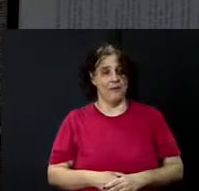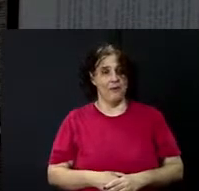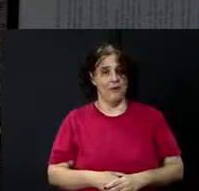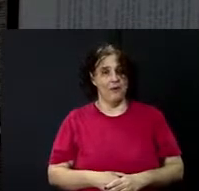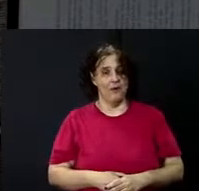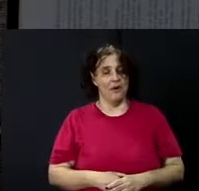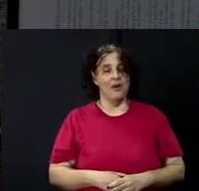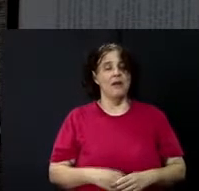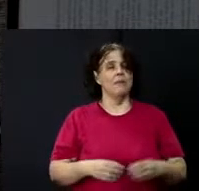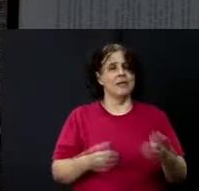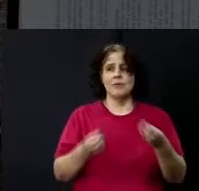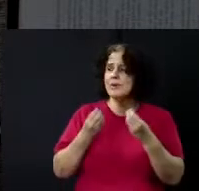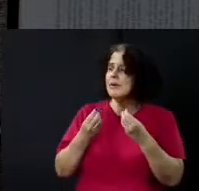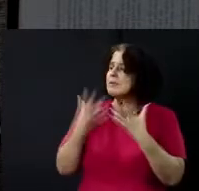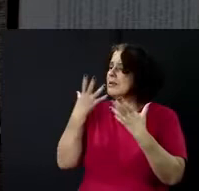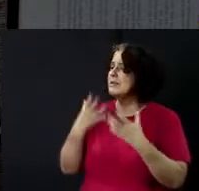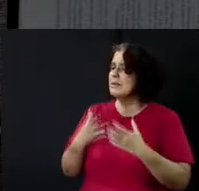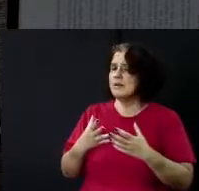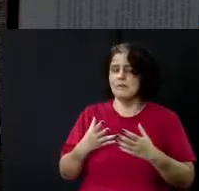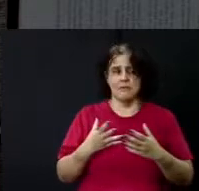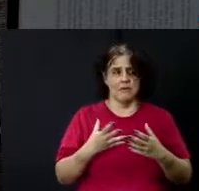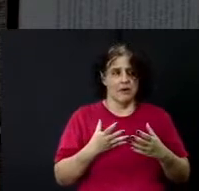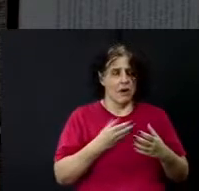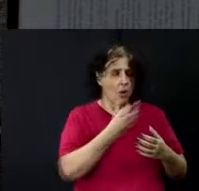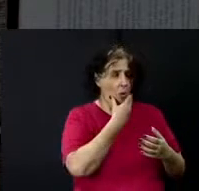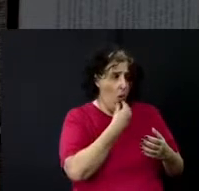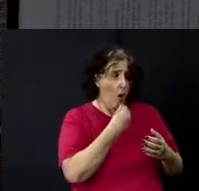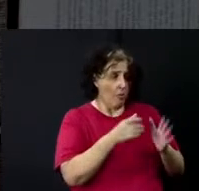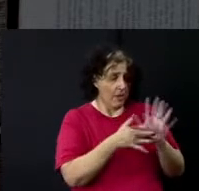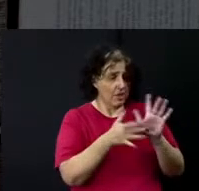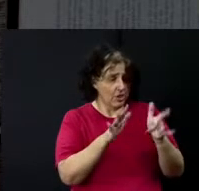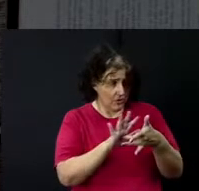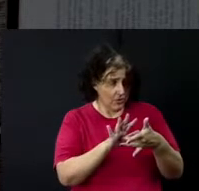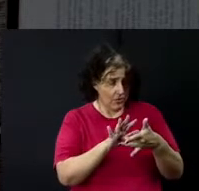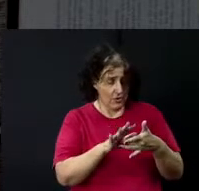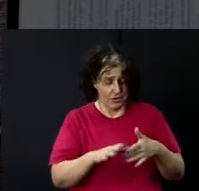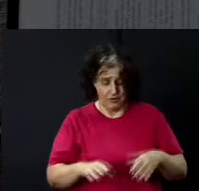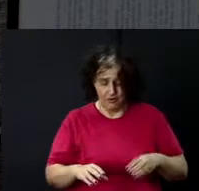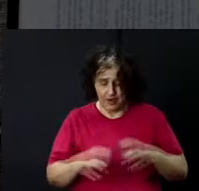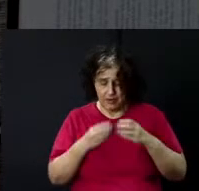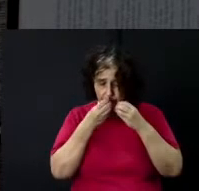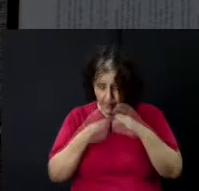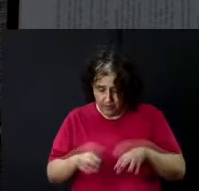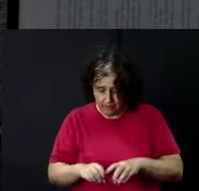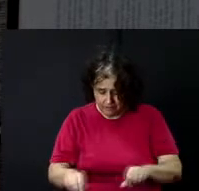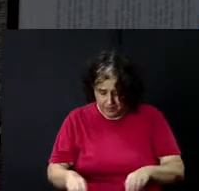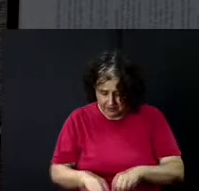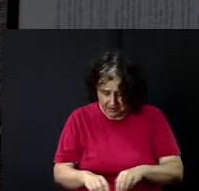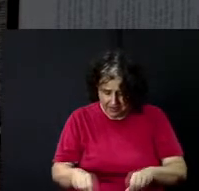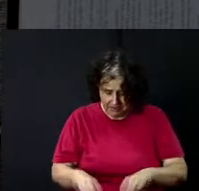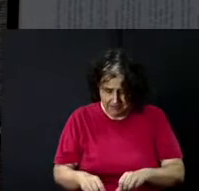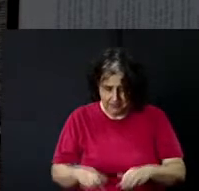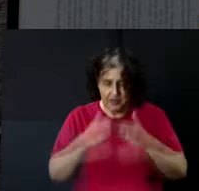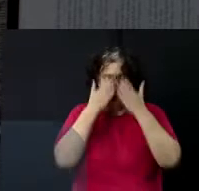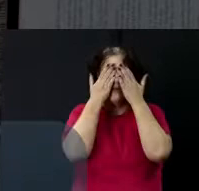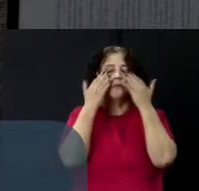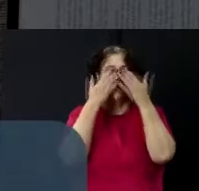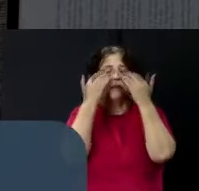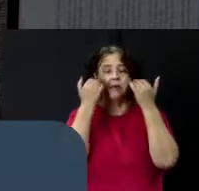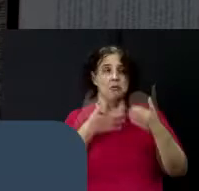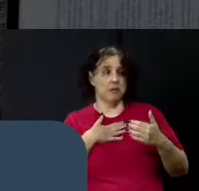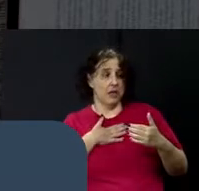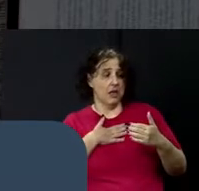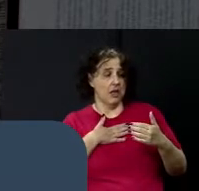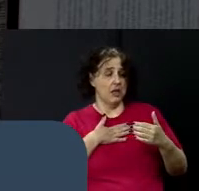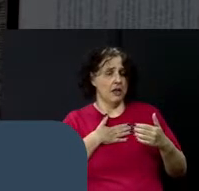chamado Jesus fez lodo, untou-me os olhos e disse-me, vai ao tanque de Siloé e lava-te.